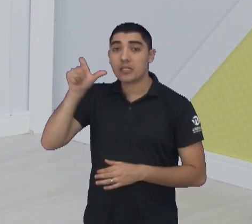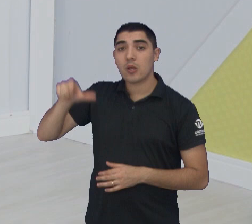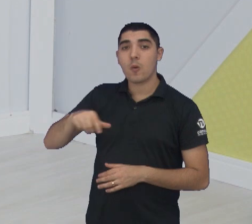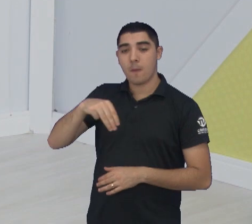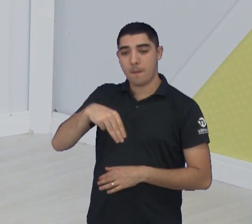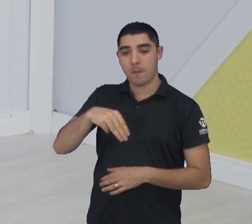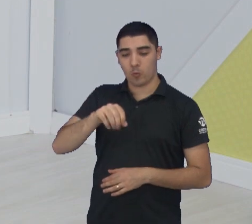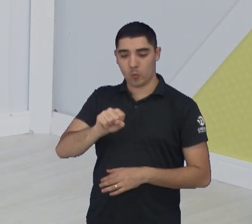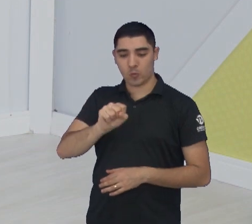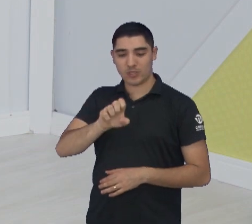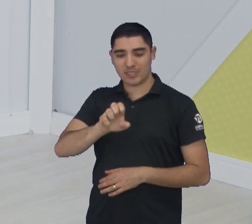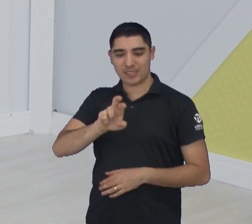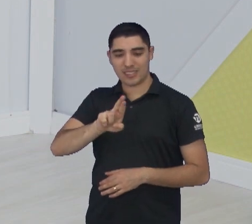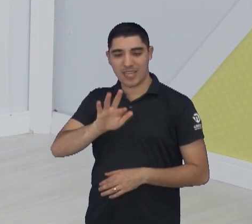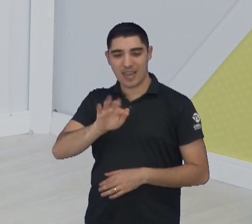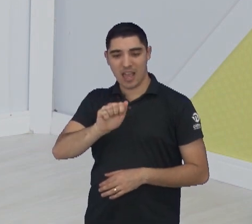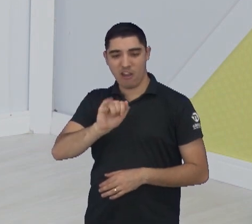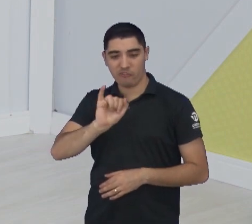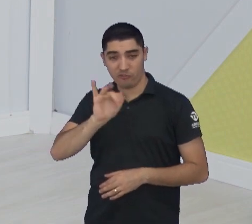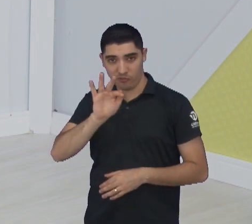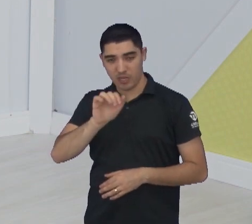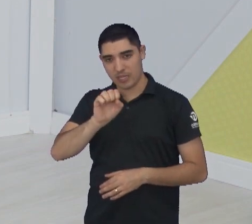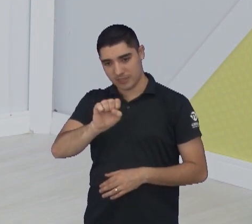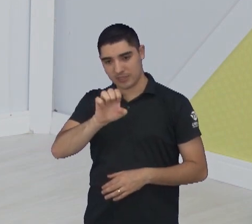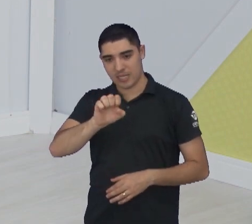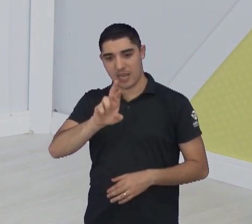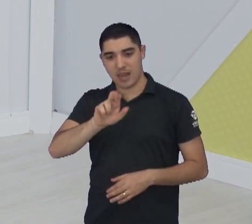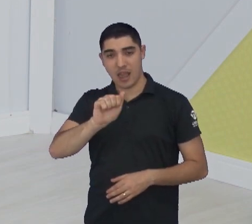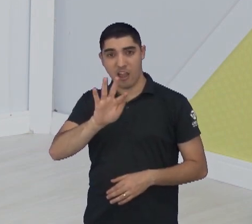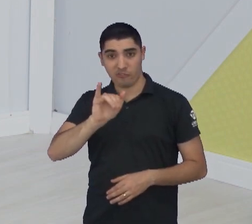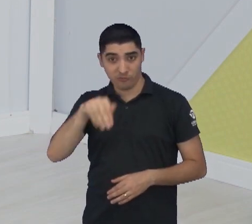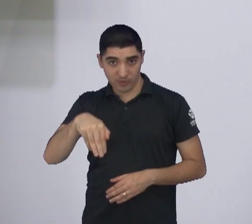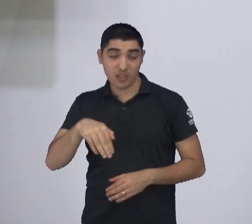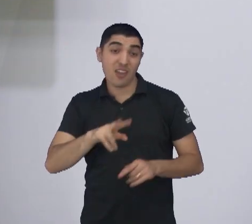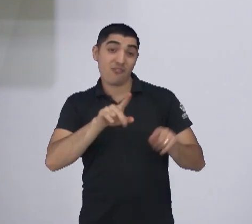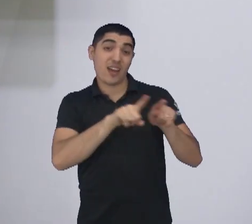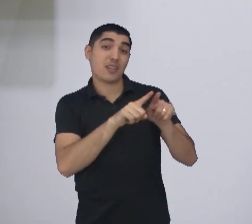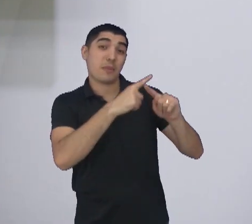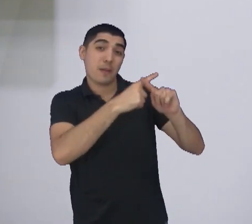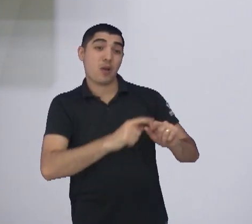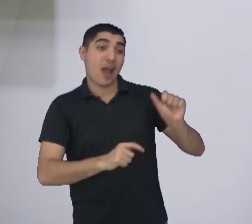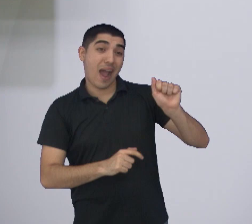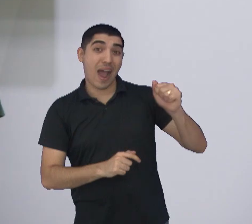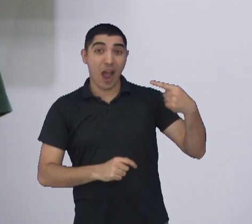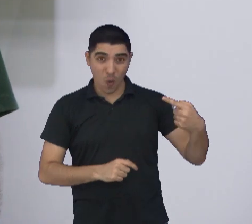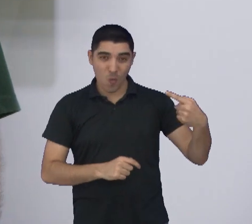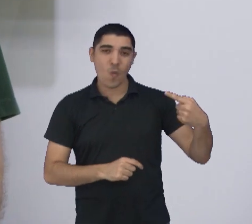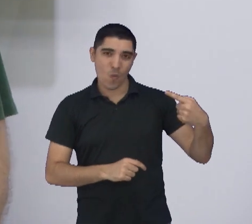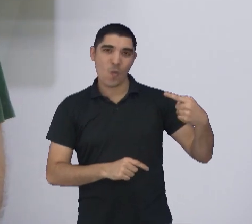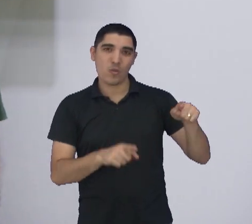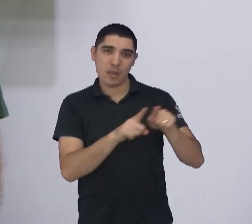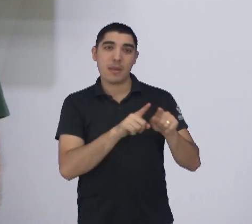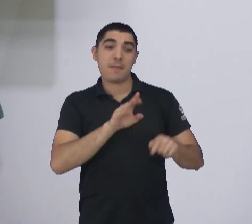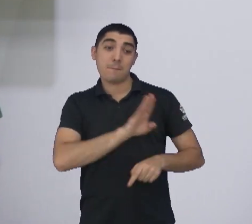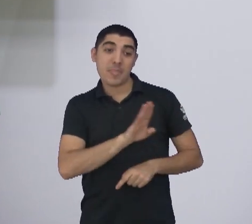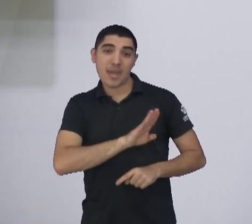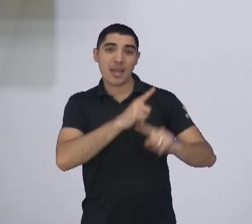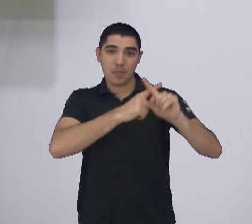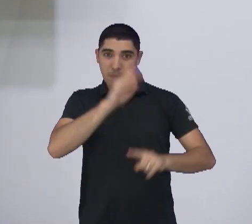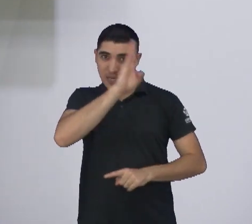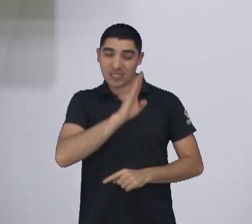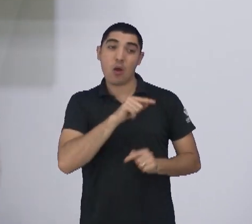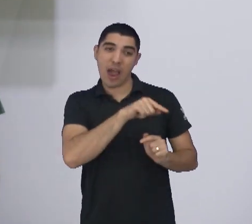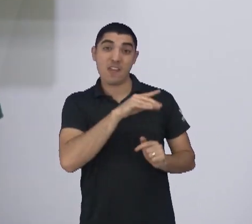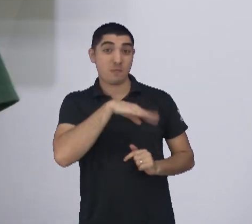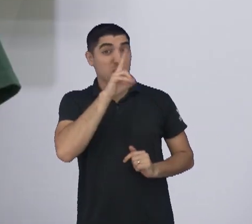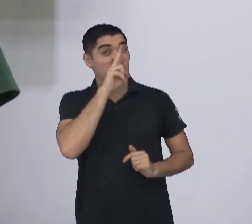em relação ao Ituano. Então, ele tá o Ituano vai jogar a primeira divisão, joga a Série B do Brasileiro. Exato. Então assim, é um patamar a